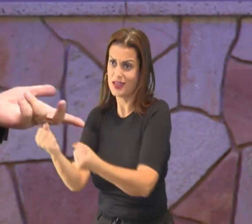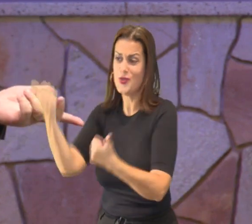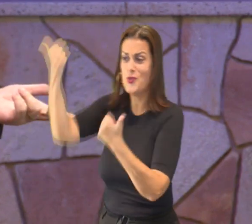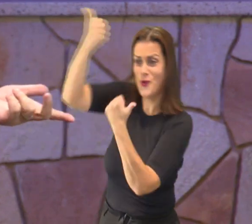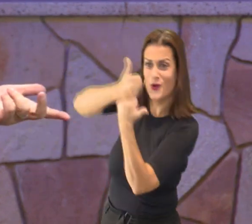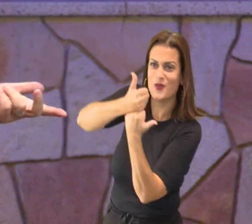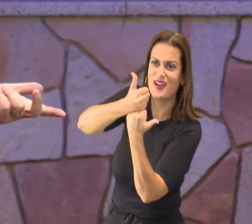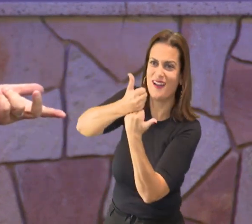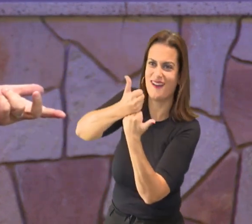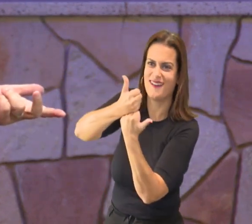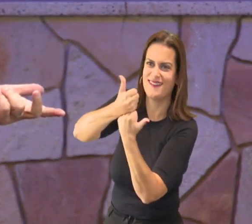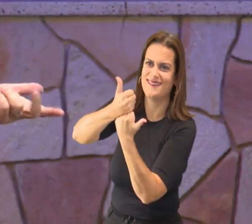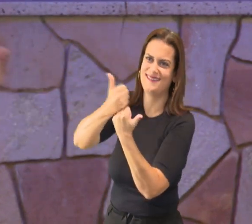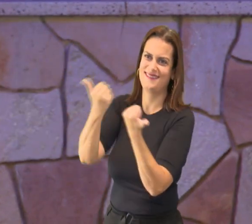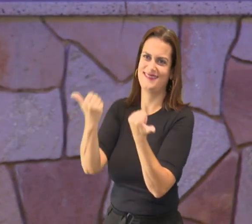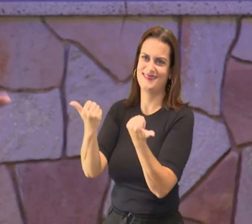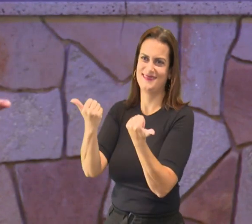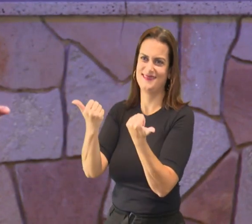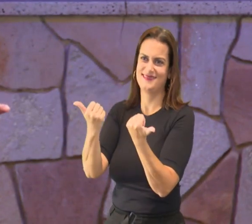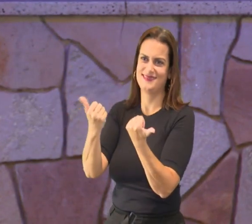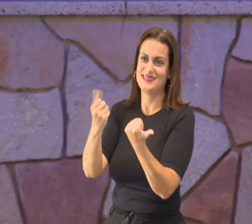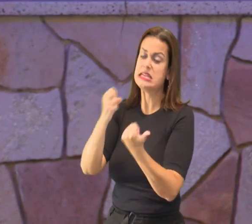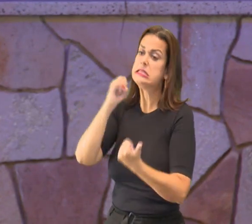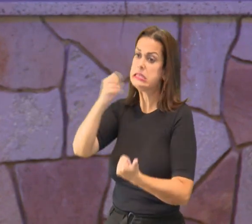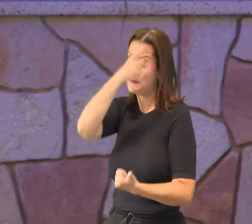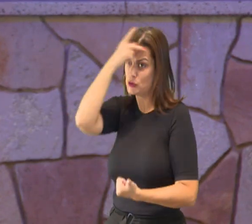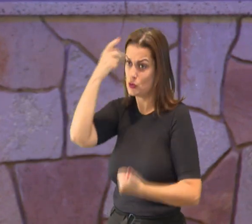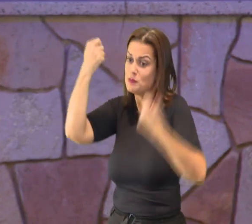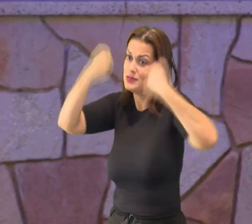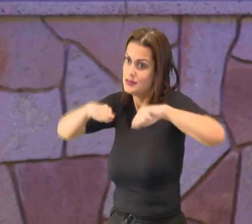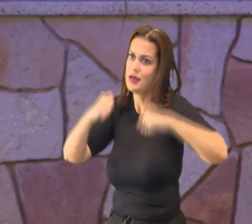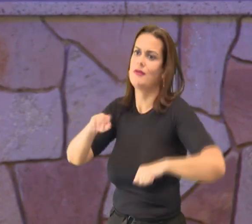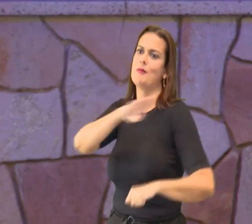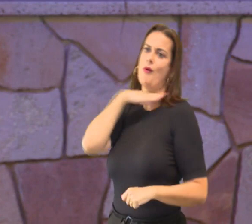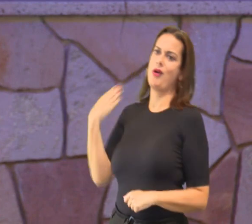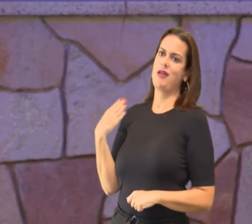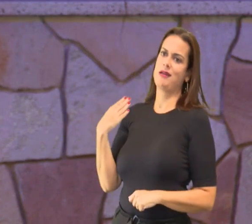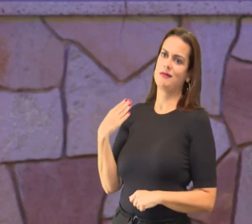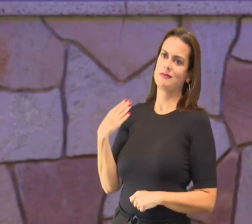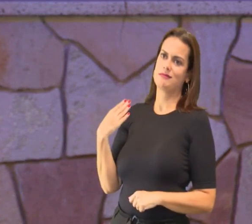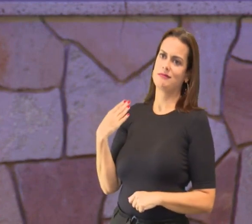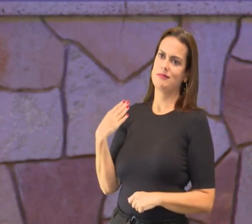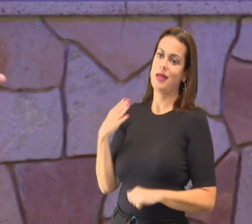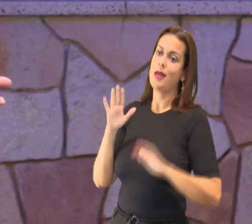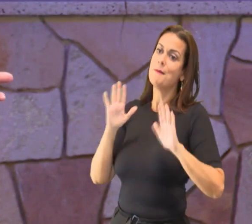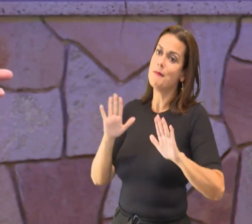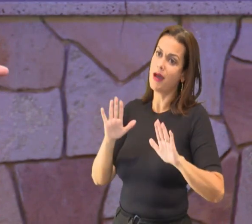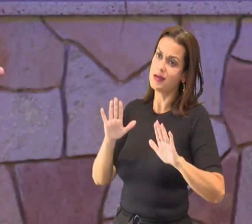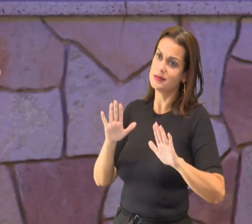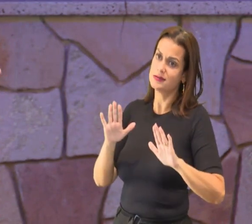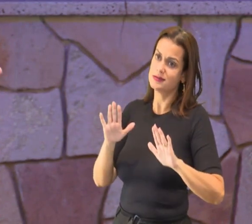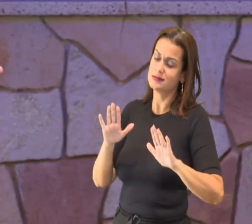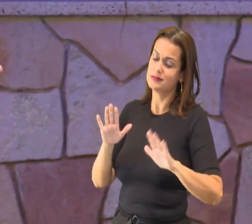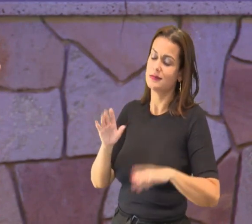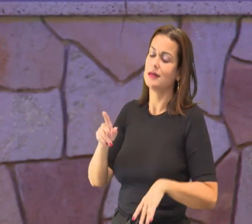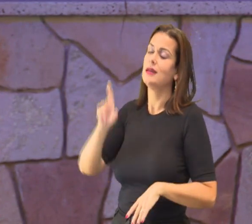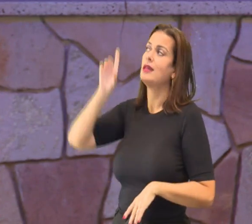homem. Se alguém tinha que morrer, era o animal, não era o homem.